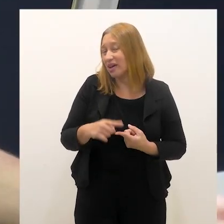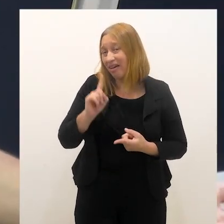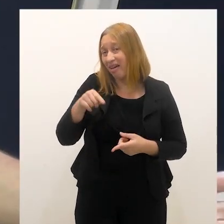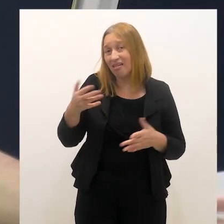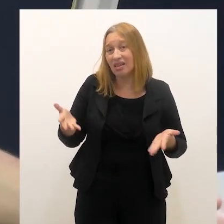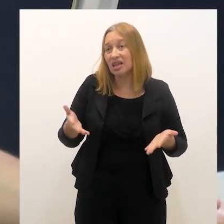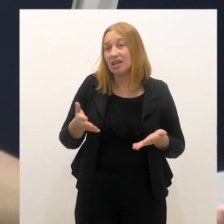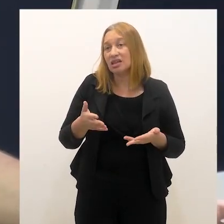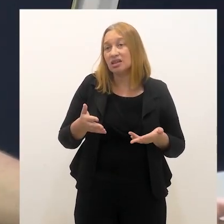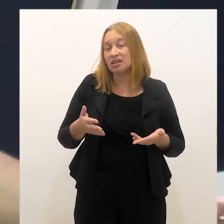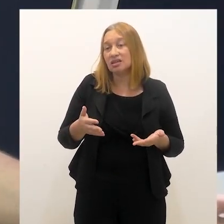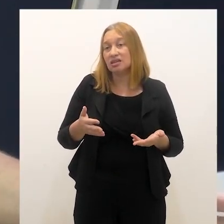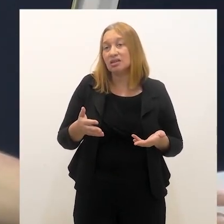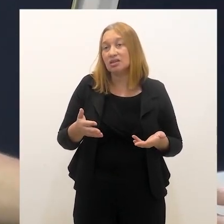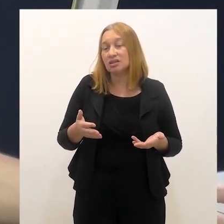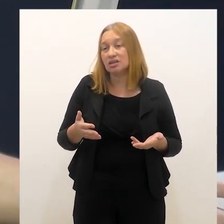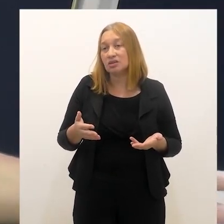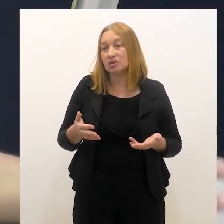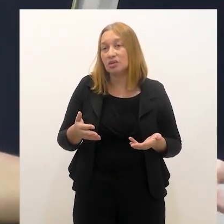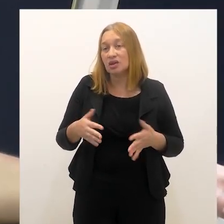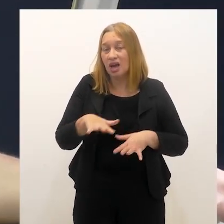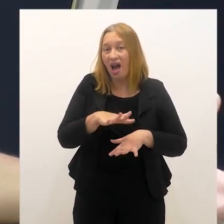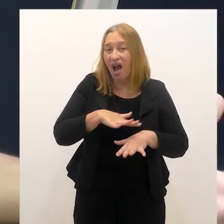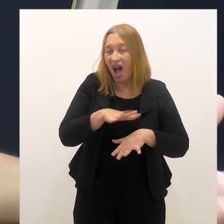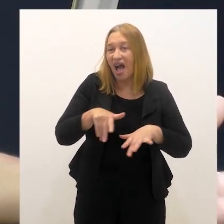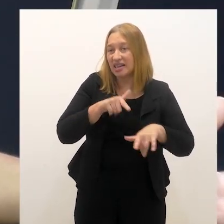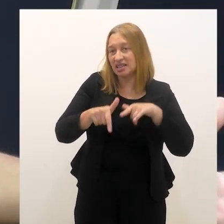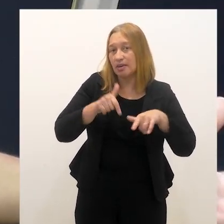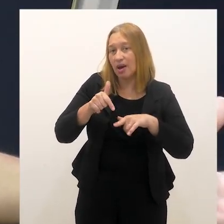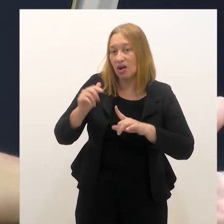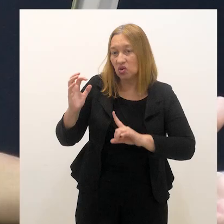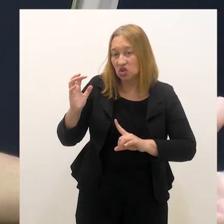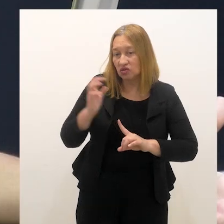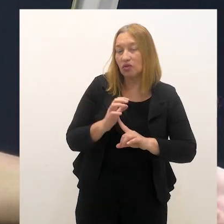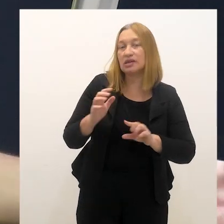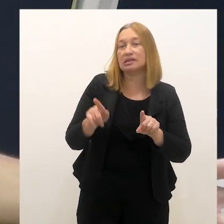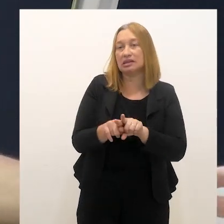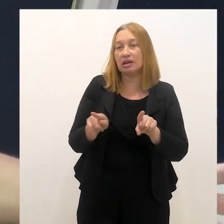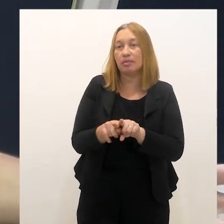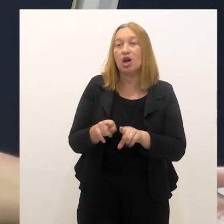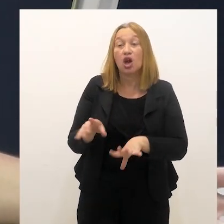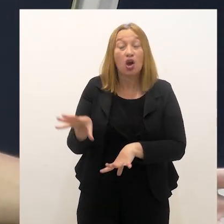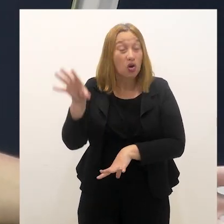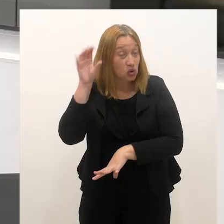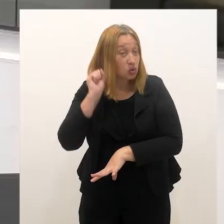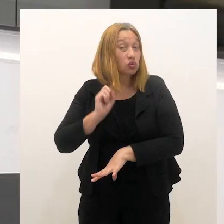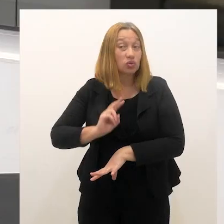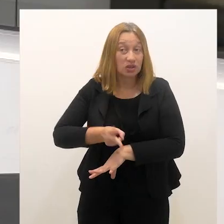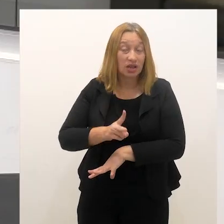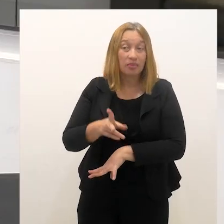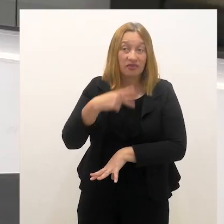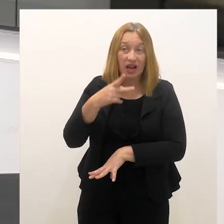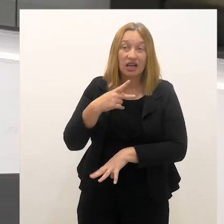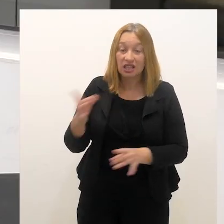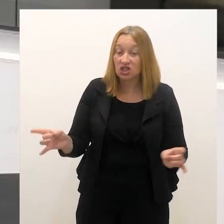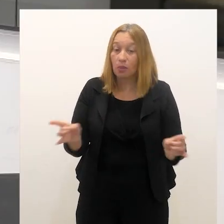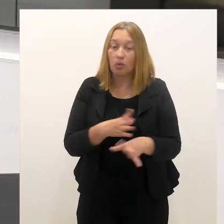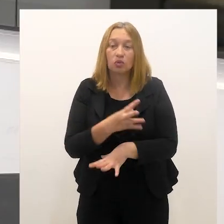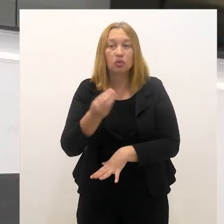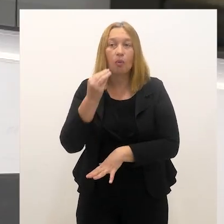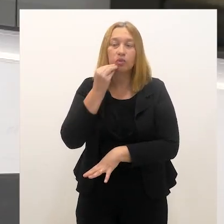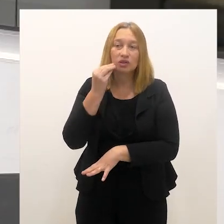Porque é isso, assim, tem muita... E o mercado, eu acho que exige isso também. Eu sempre ouço falar. E te deixa pronto